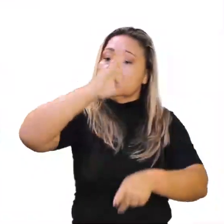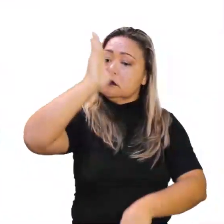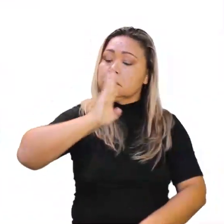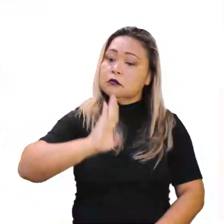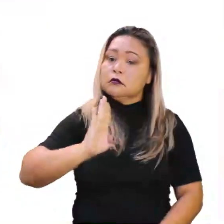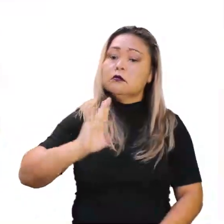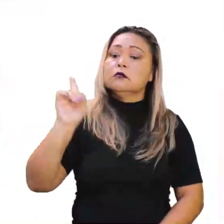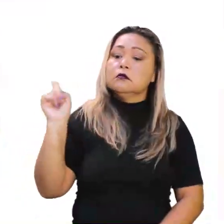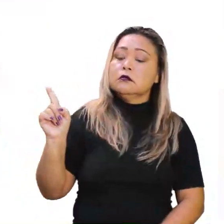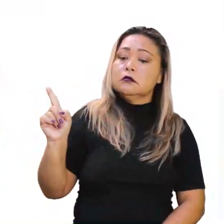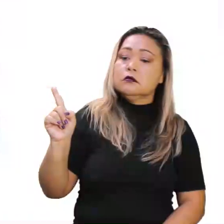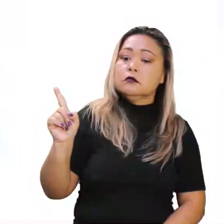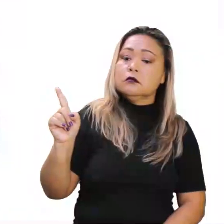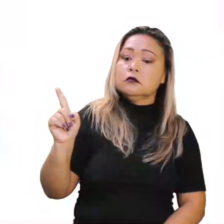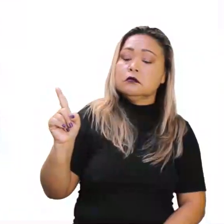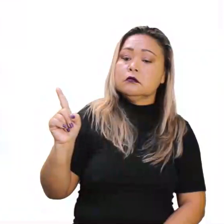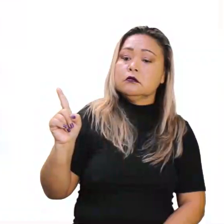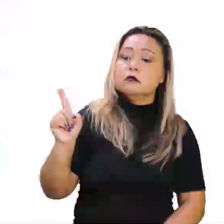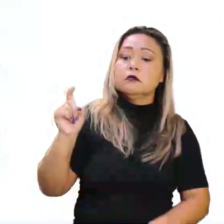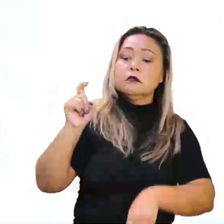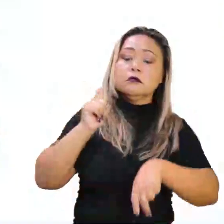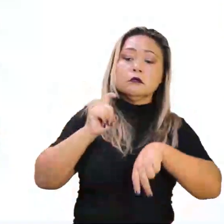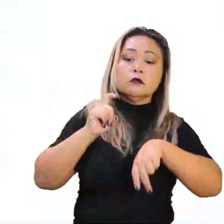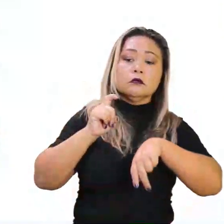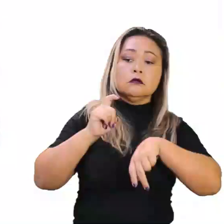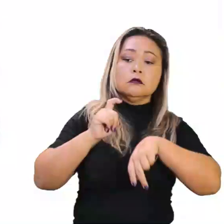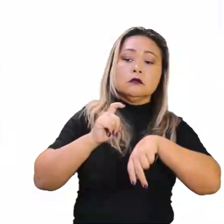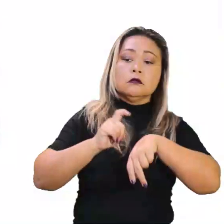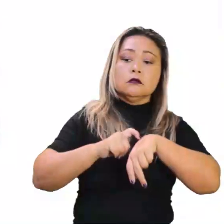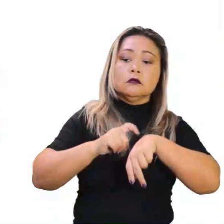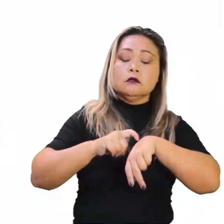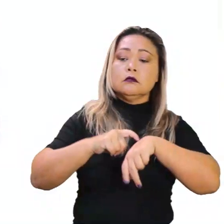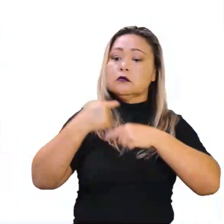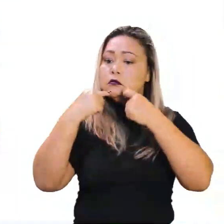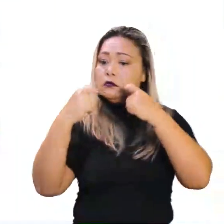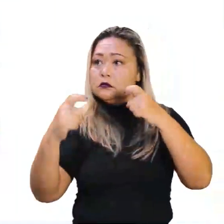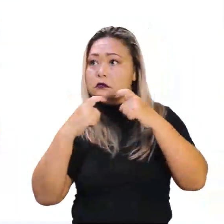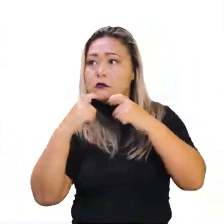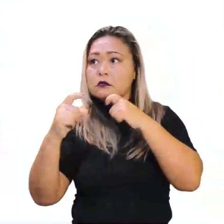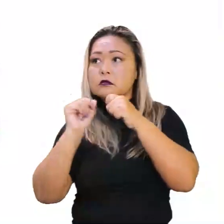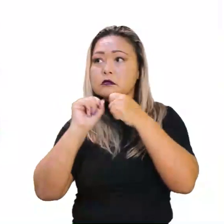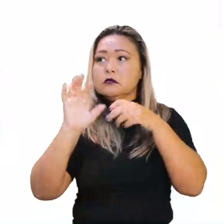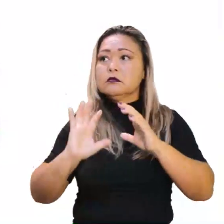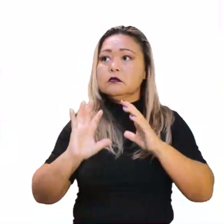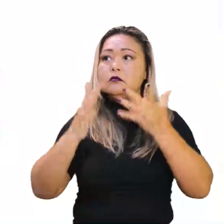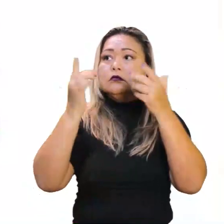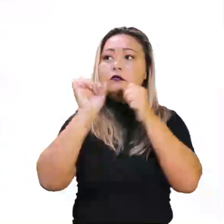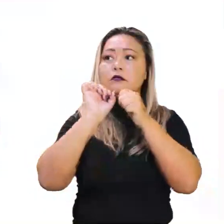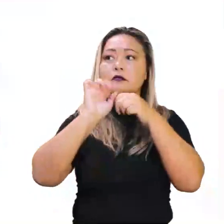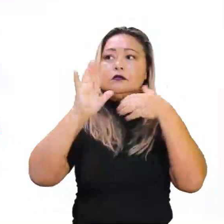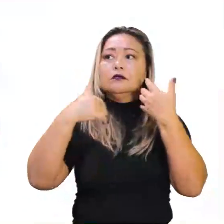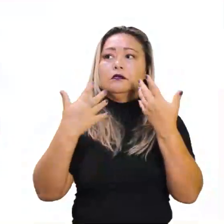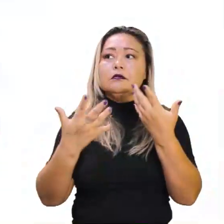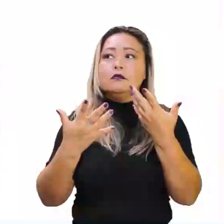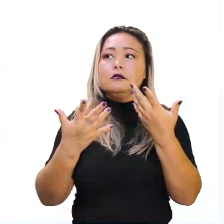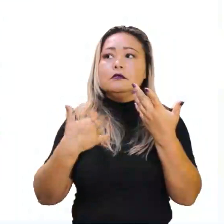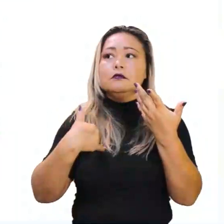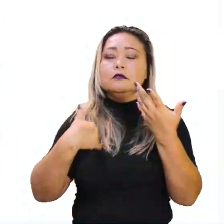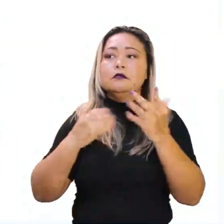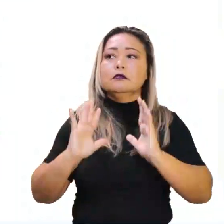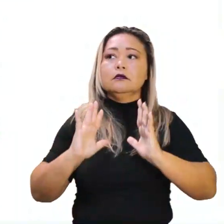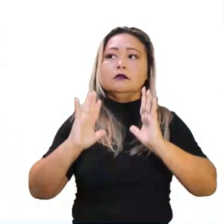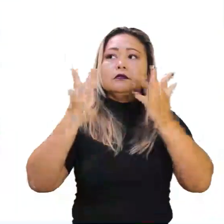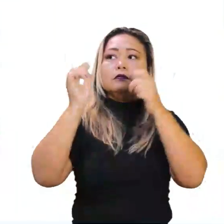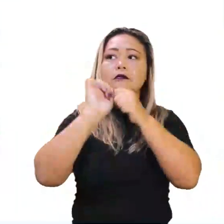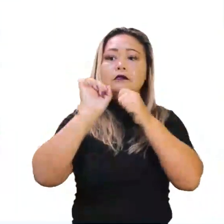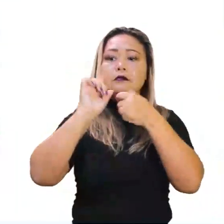Então, seria aí um tempo para a gente discutir. Então, comemorar o dia do afro não é